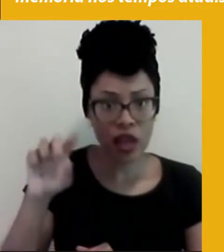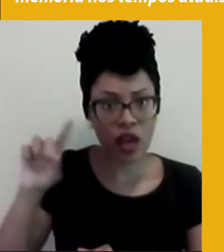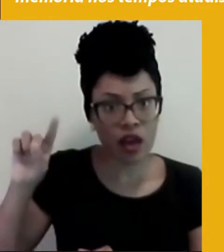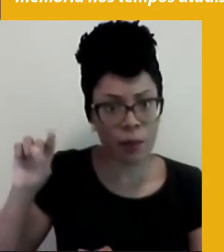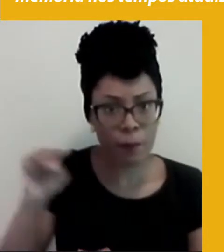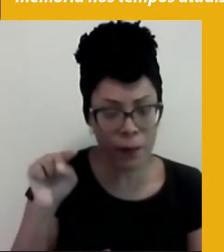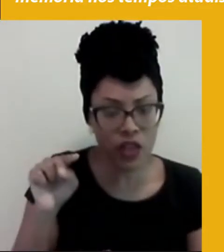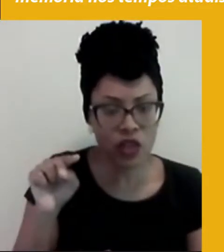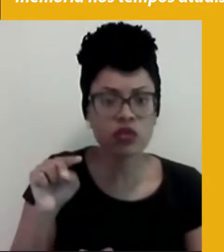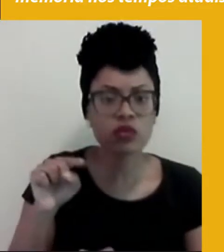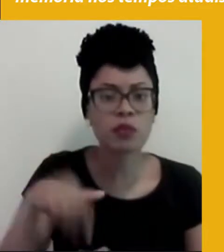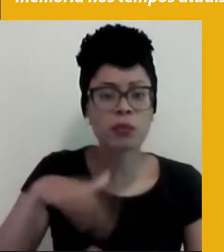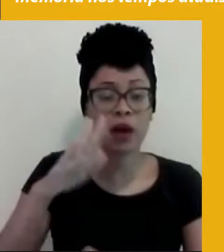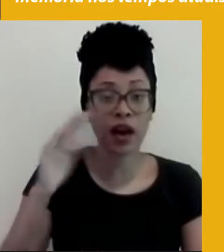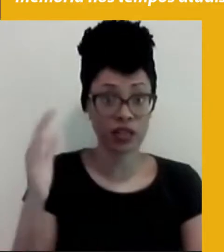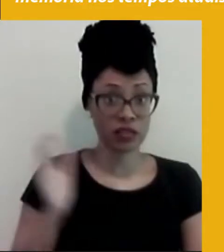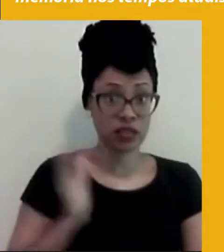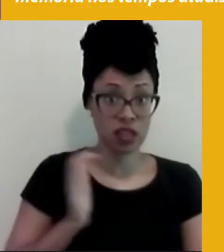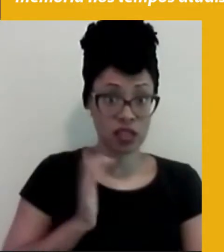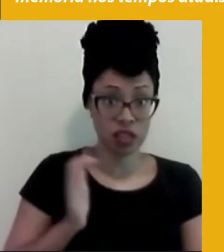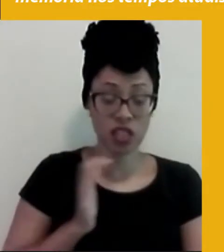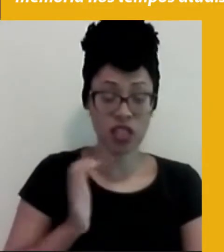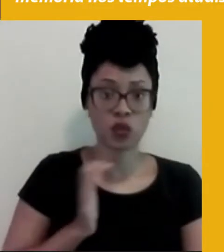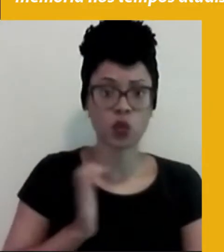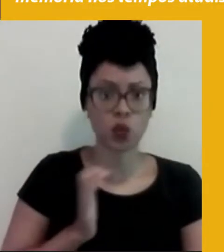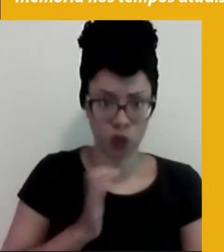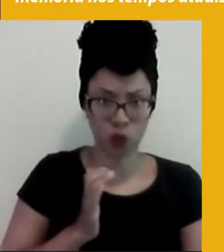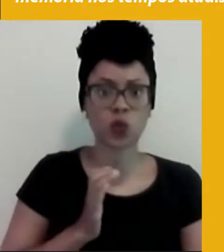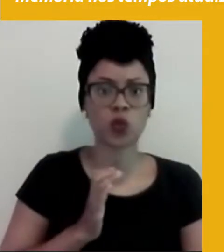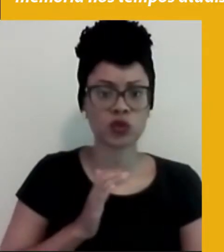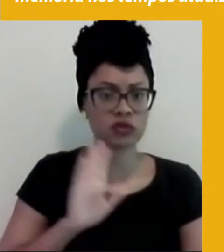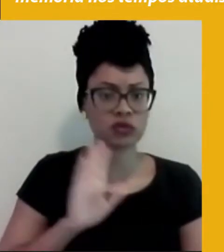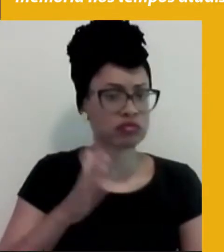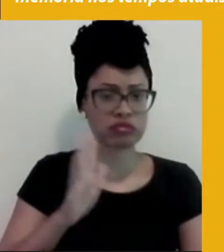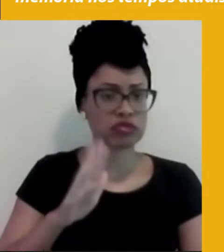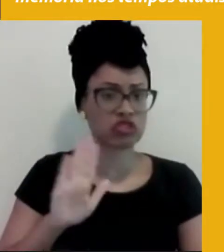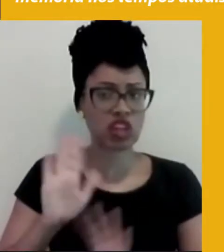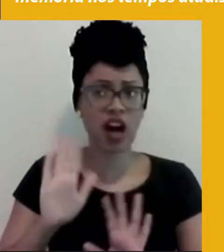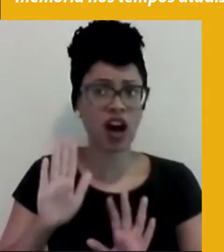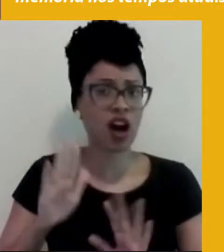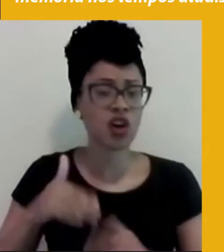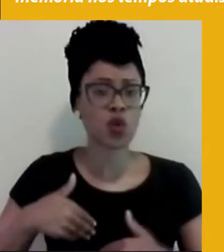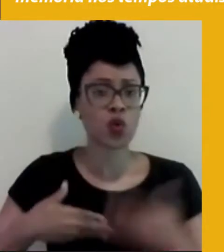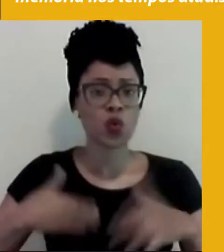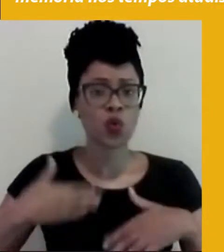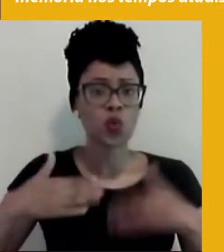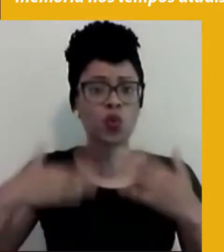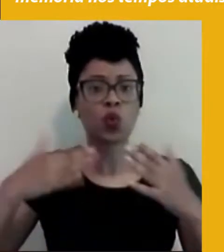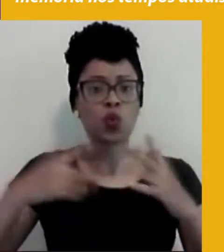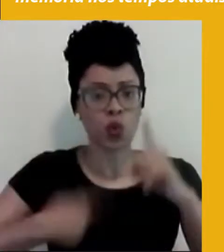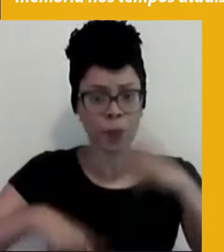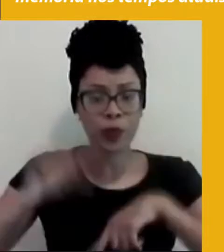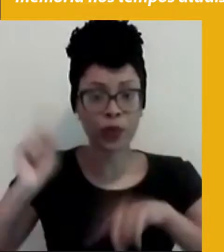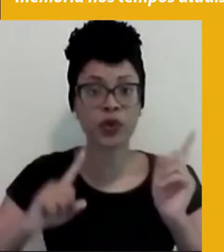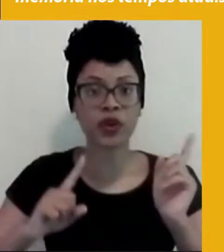perdas. Enquanto que a população mais pobre calculava-se que demoraria ainda 14 anos para recuperar suas perdas. Então, a pandemia encontrou um